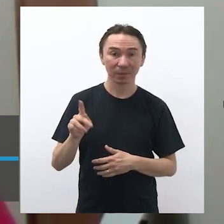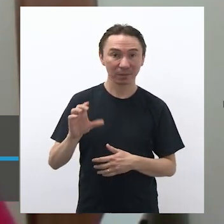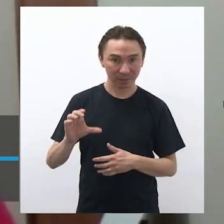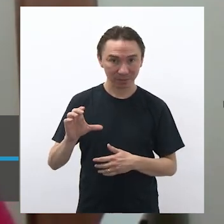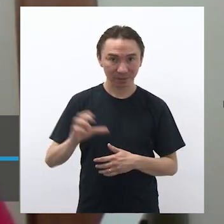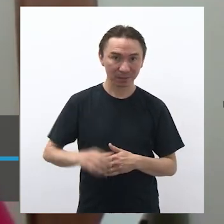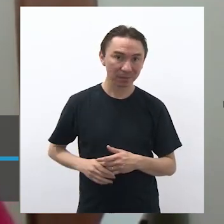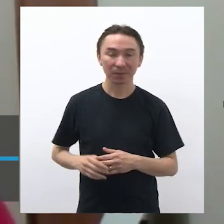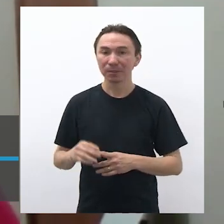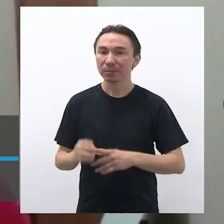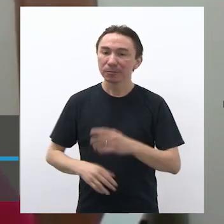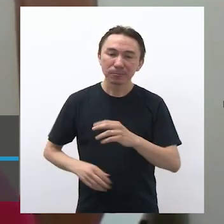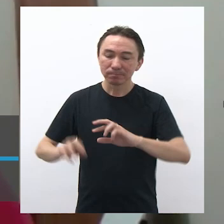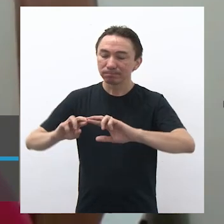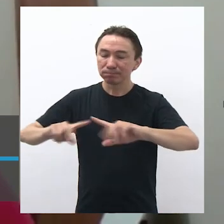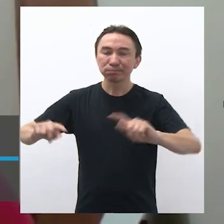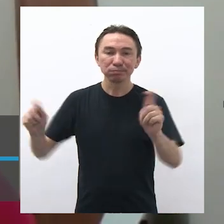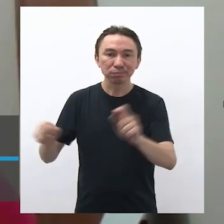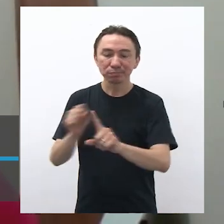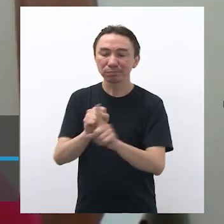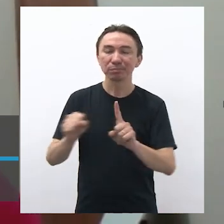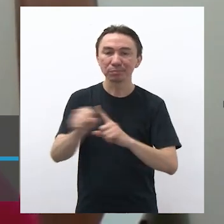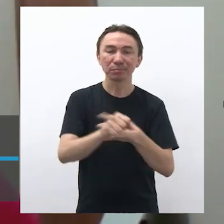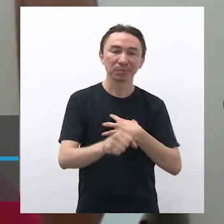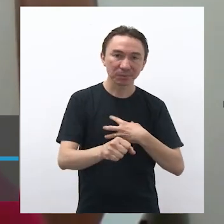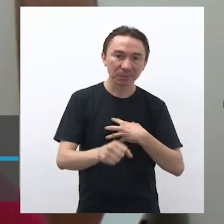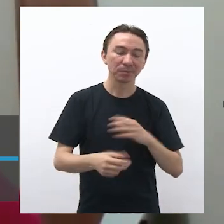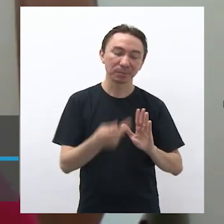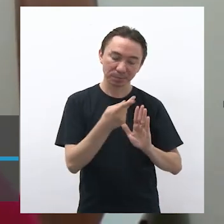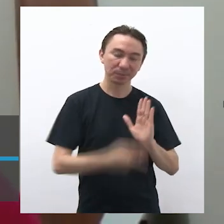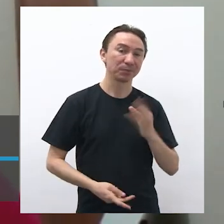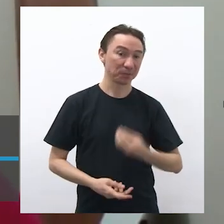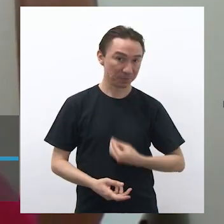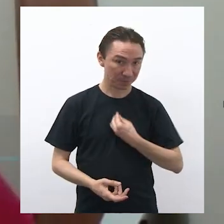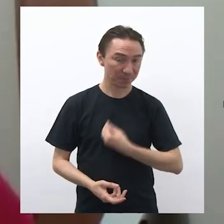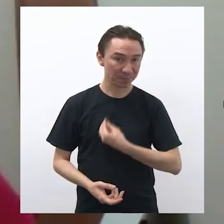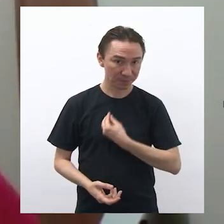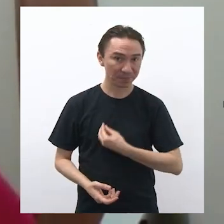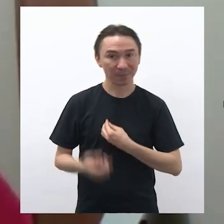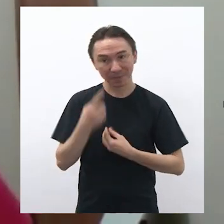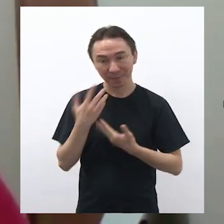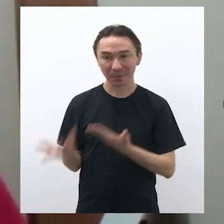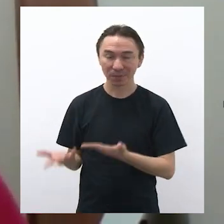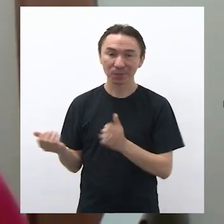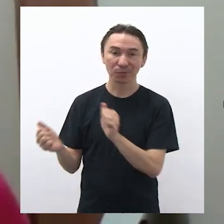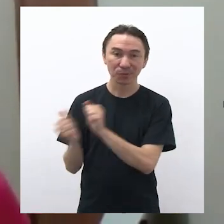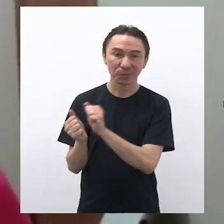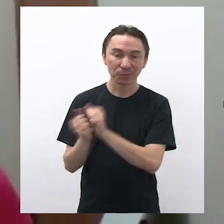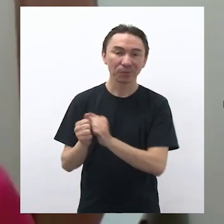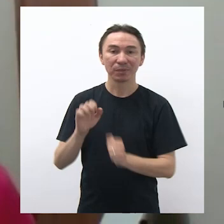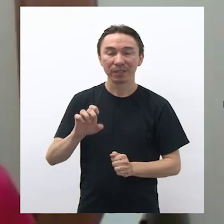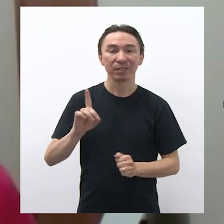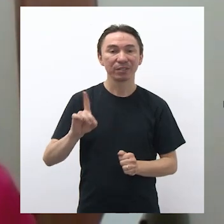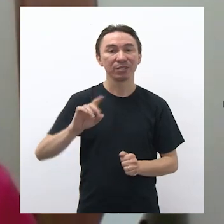o Projeto de Vida. Estamos com a professora Edna. Bom dia, Edna, e boa formação a todos.